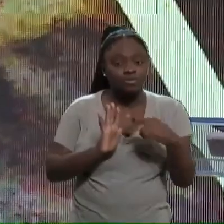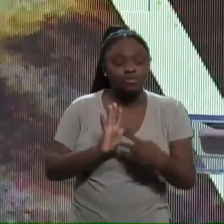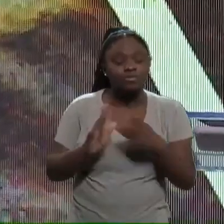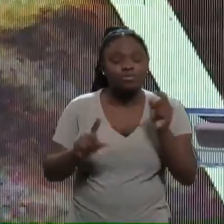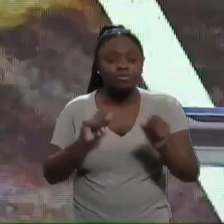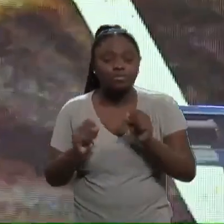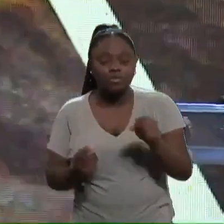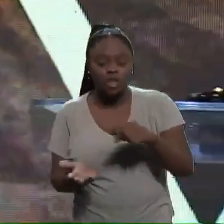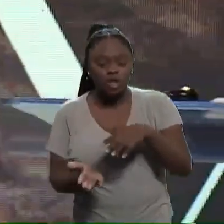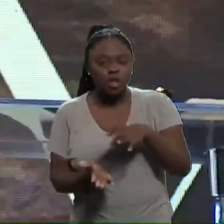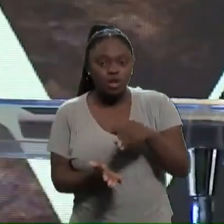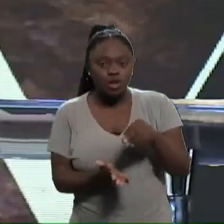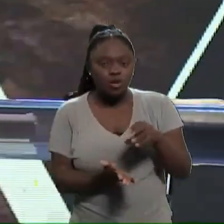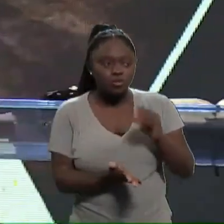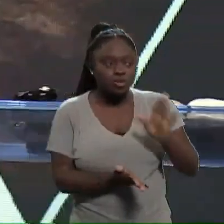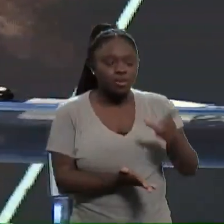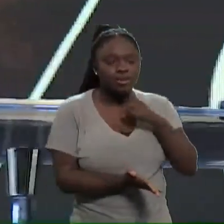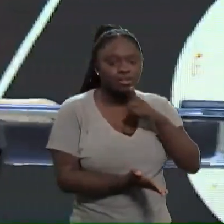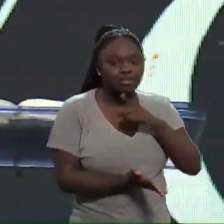existe.